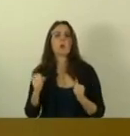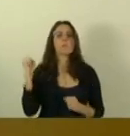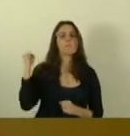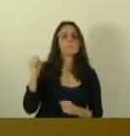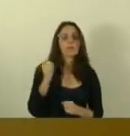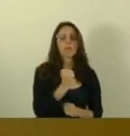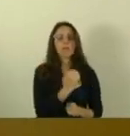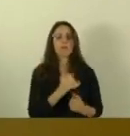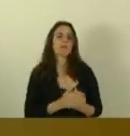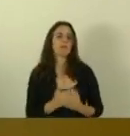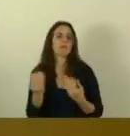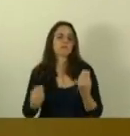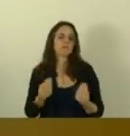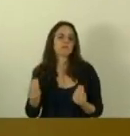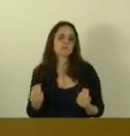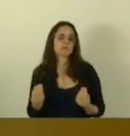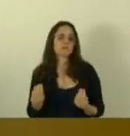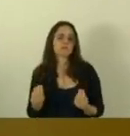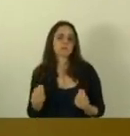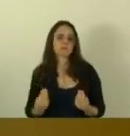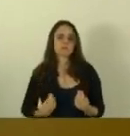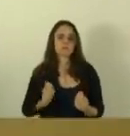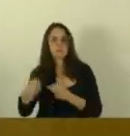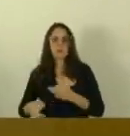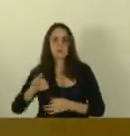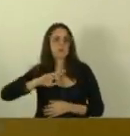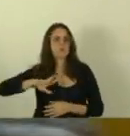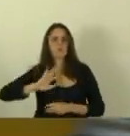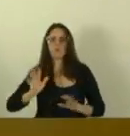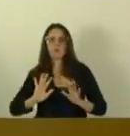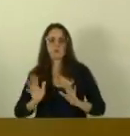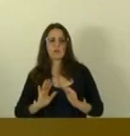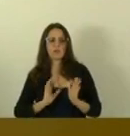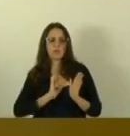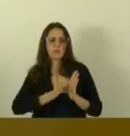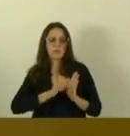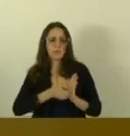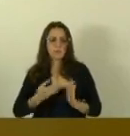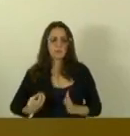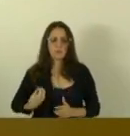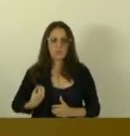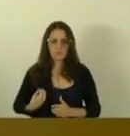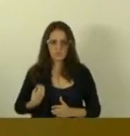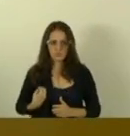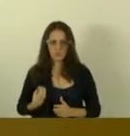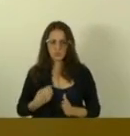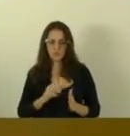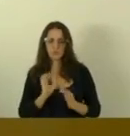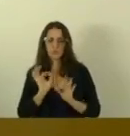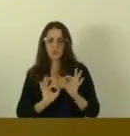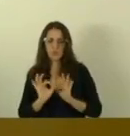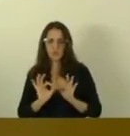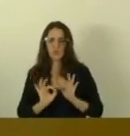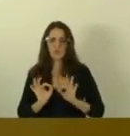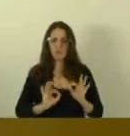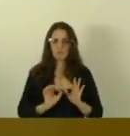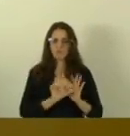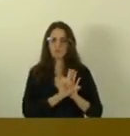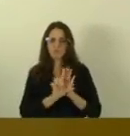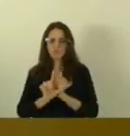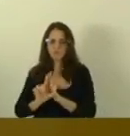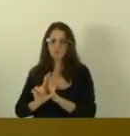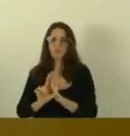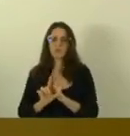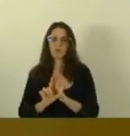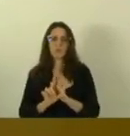quando que se pode acabar com uma vida. Os partidos existem para fazer com que pessoas